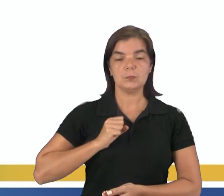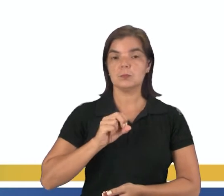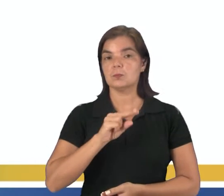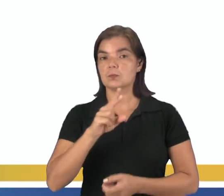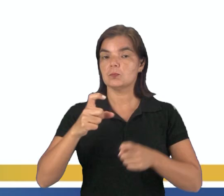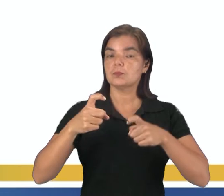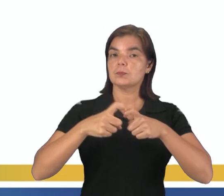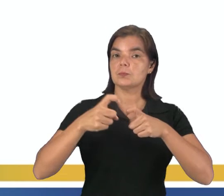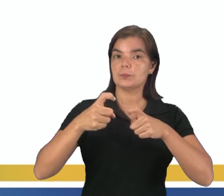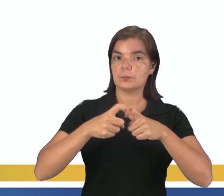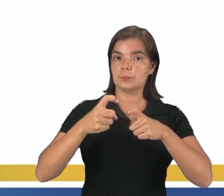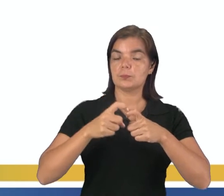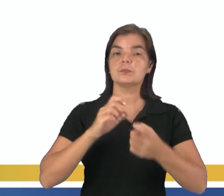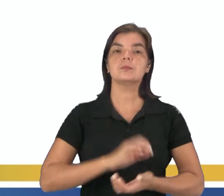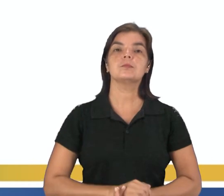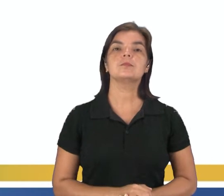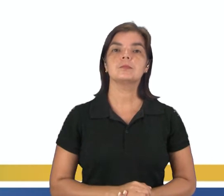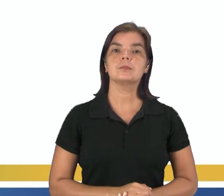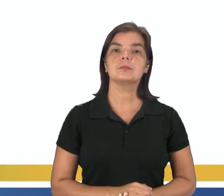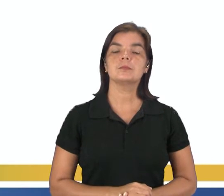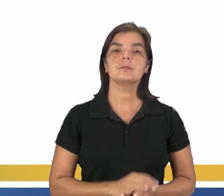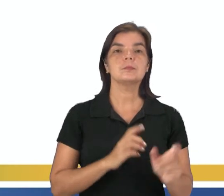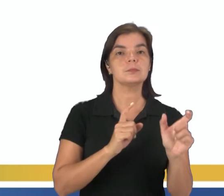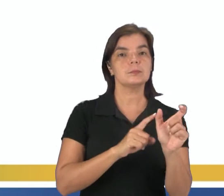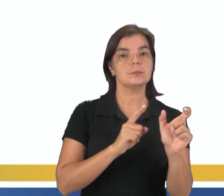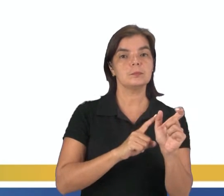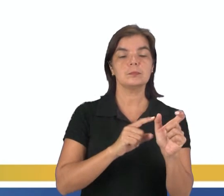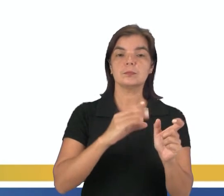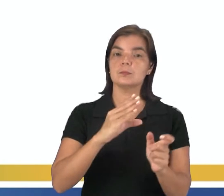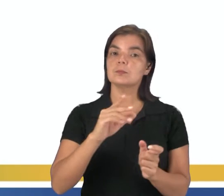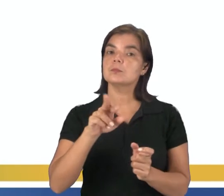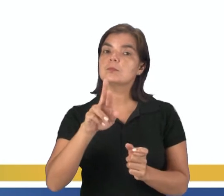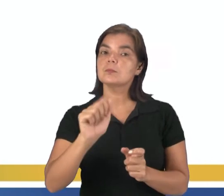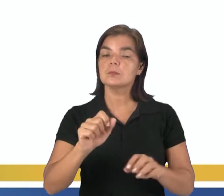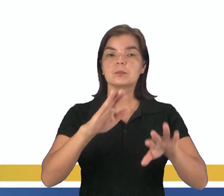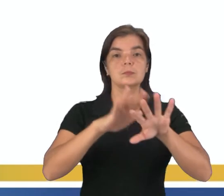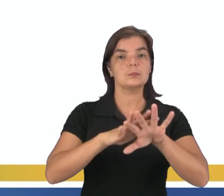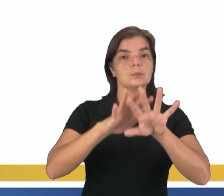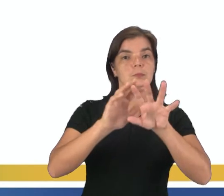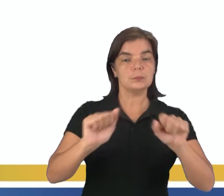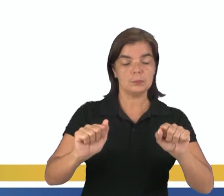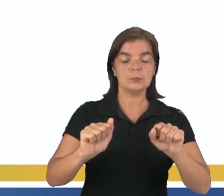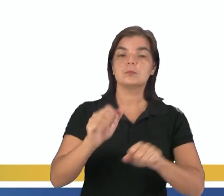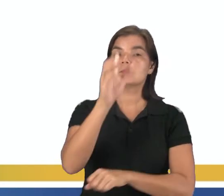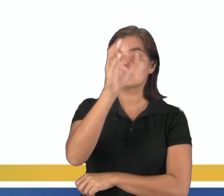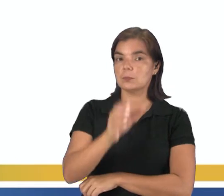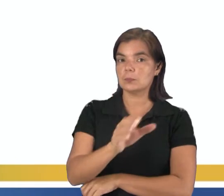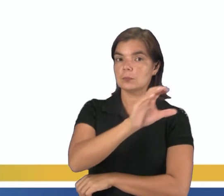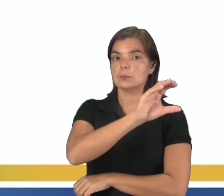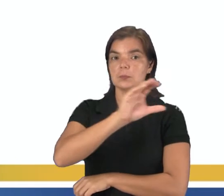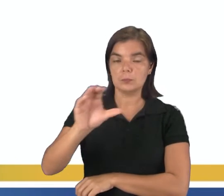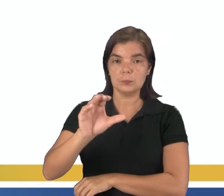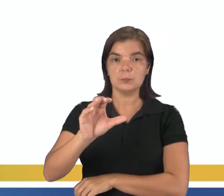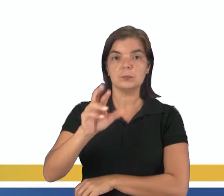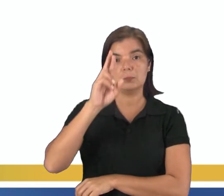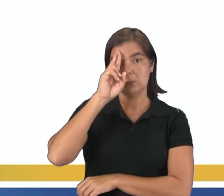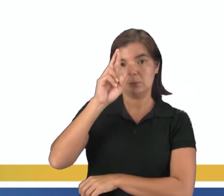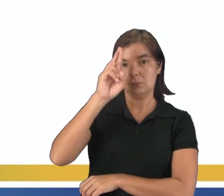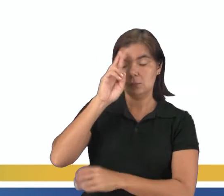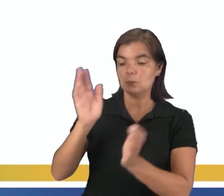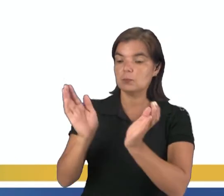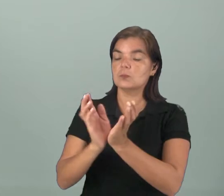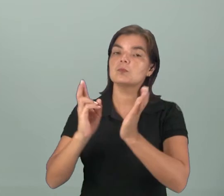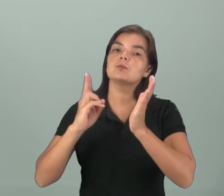ou la medicina, né? A palavra cura também pode ser usada para padres, chefes